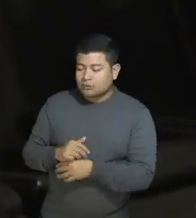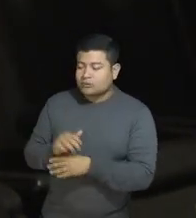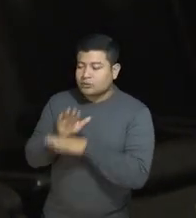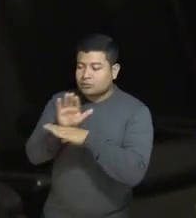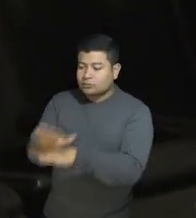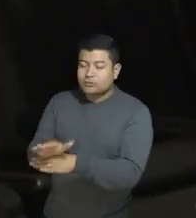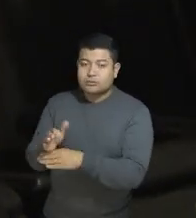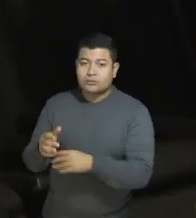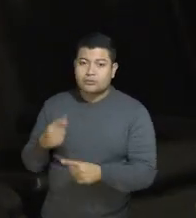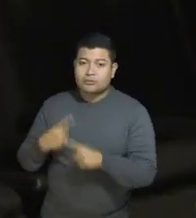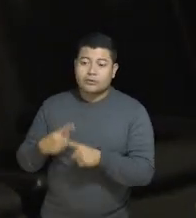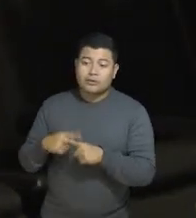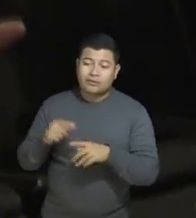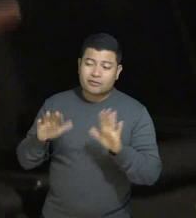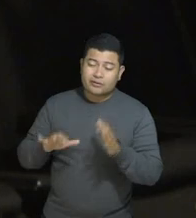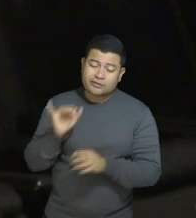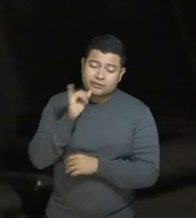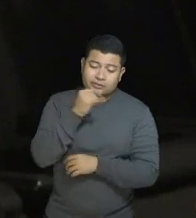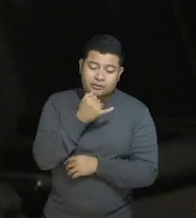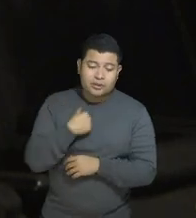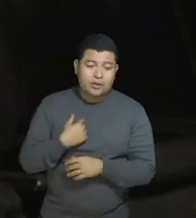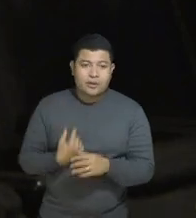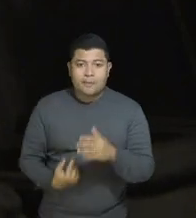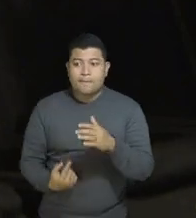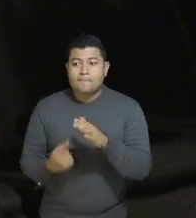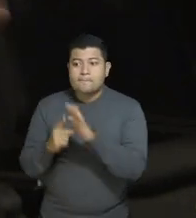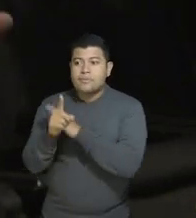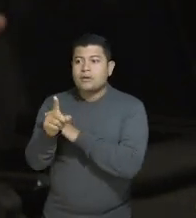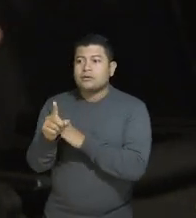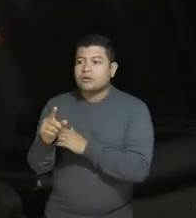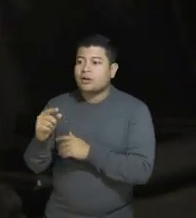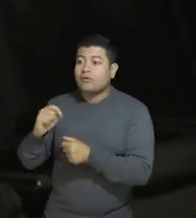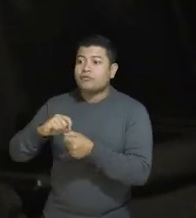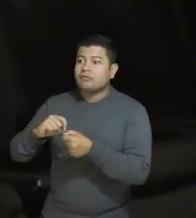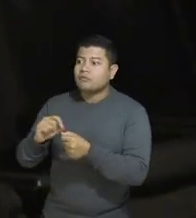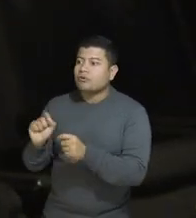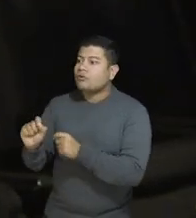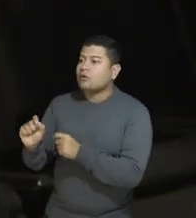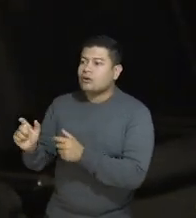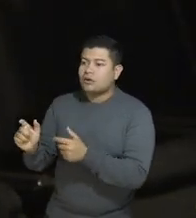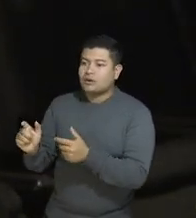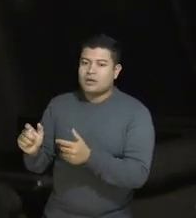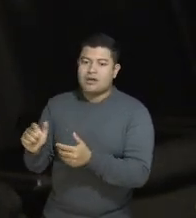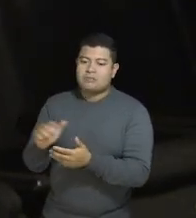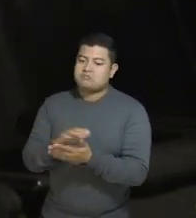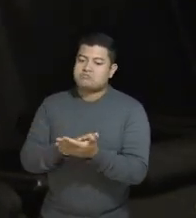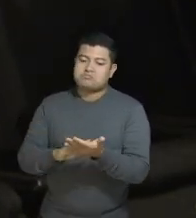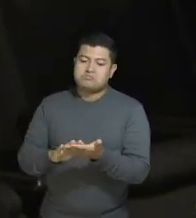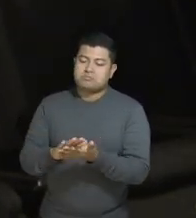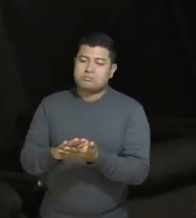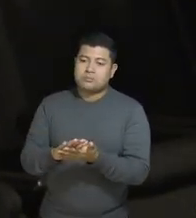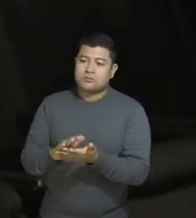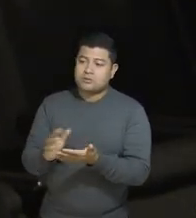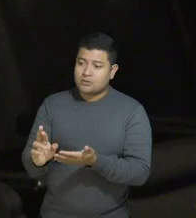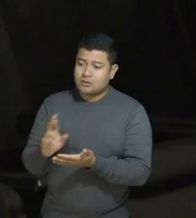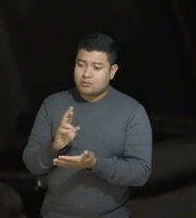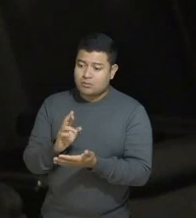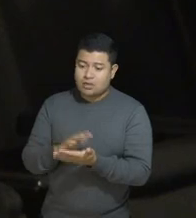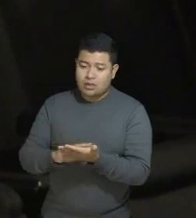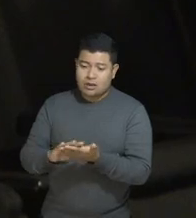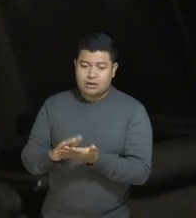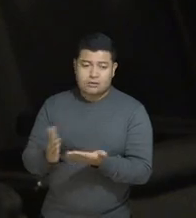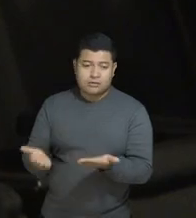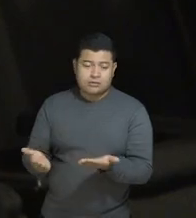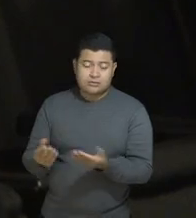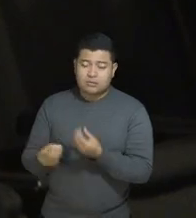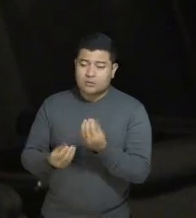gente pergunta como que a gente faz, nada. Tá? Então, agora eu agradeço porque eu tive essa